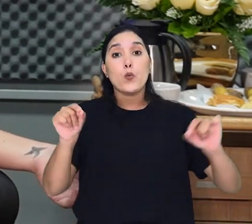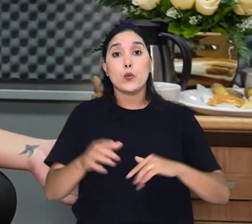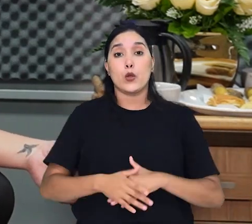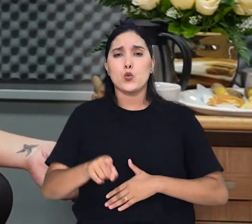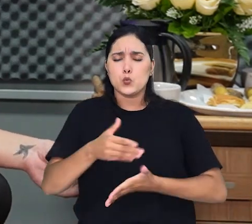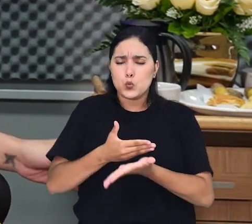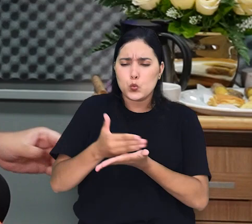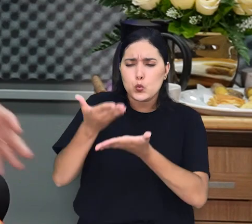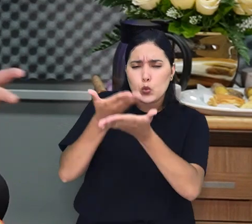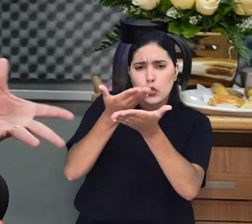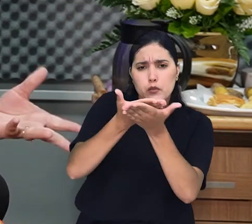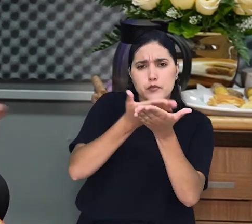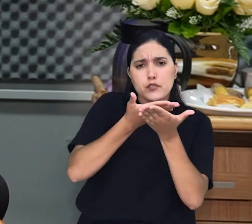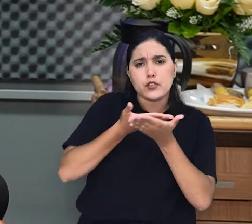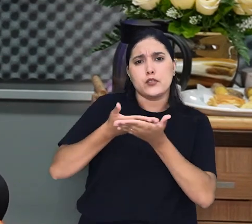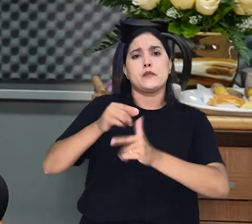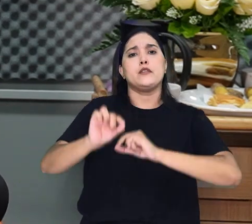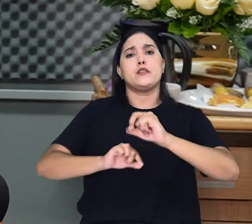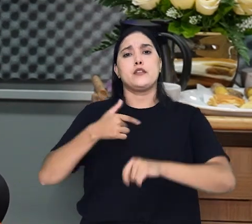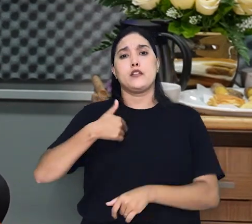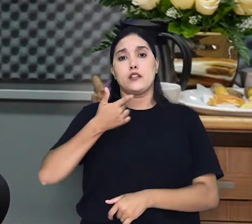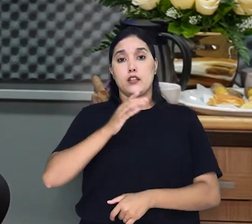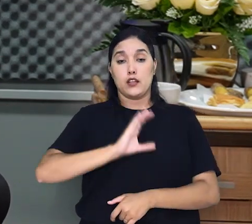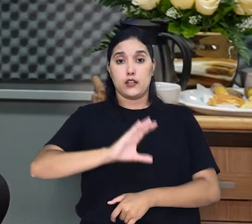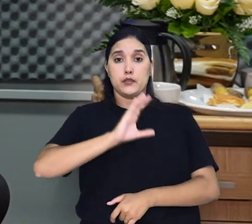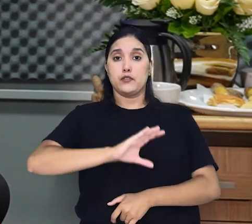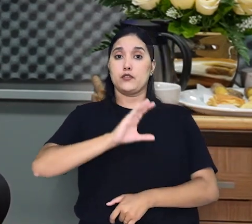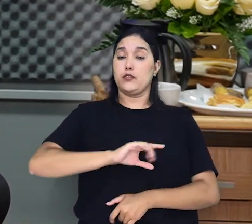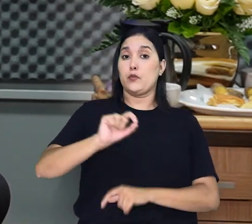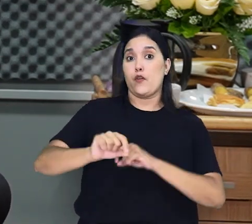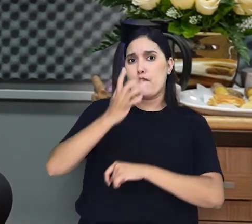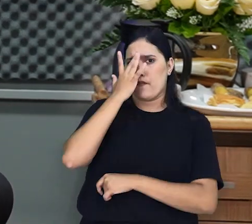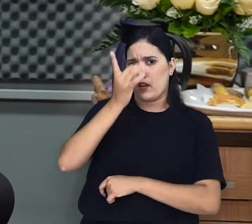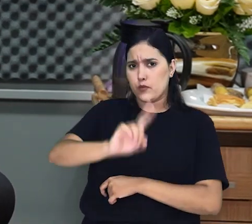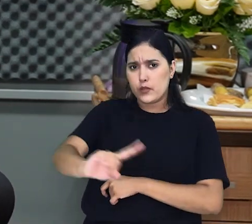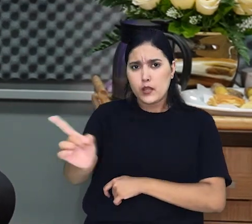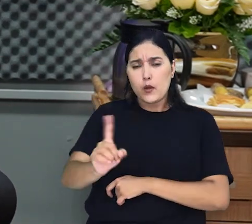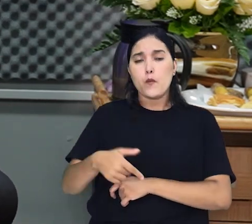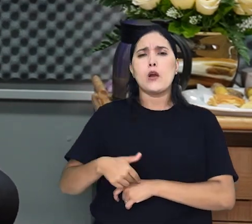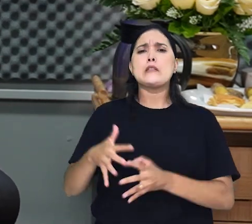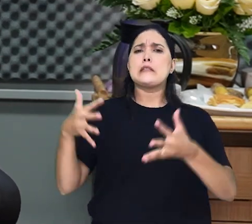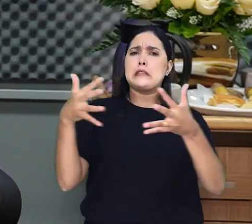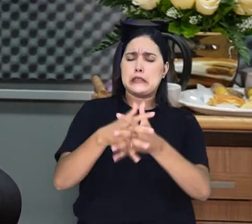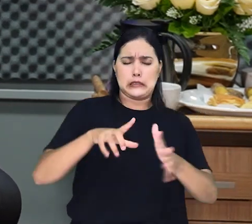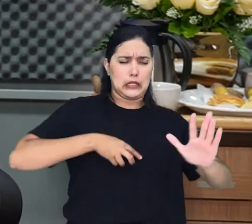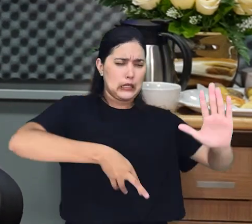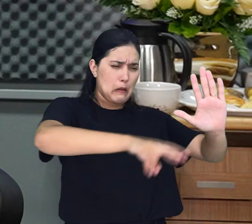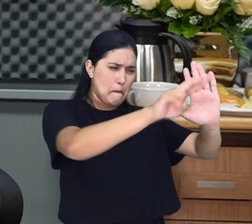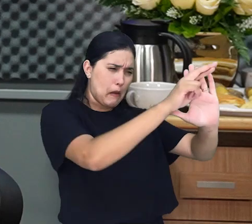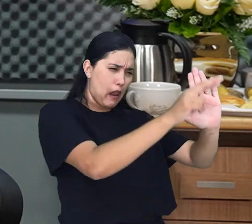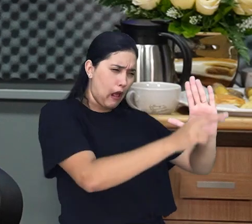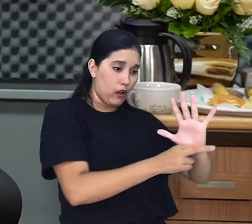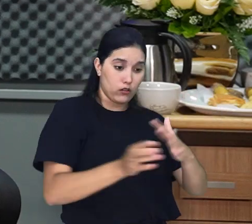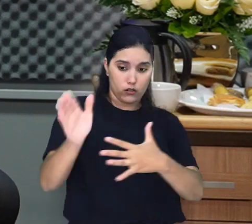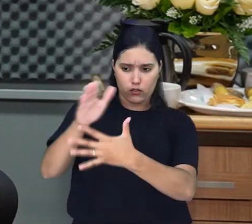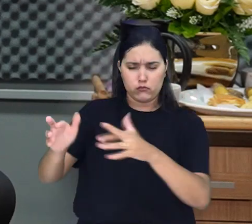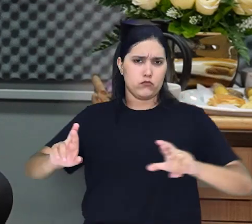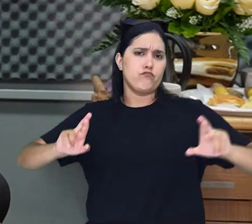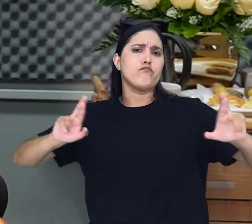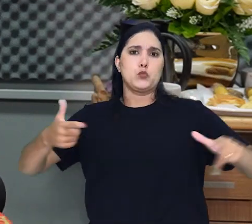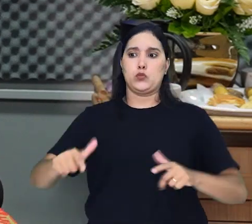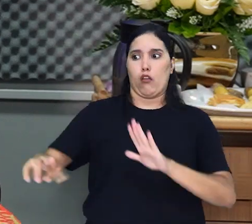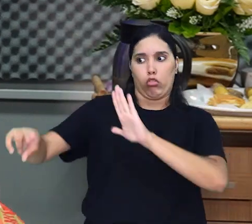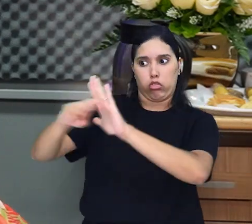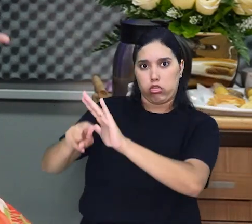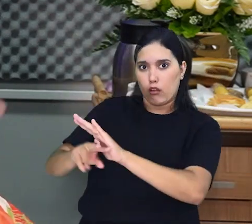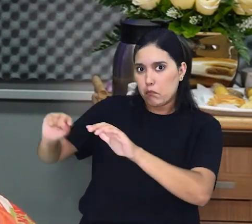deles. E assim, então muitos aqui perguntam, mas tu sabe Libras? Olha, como é que tu aprendeu? Mas é muito difícil. Não, na verdade